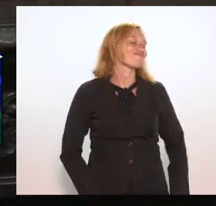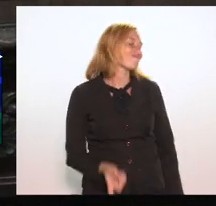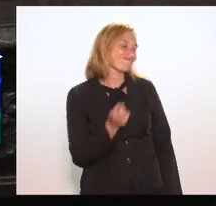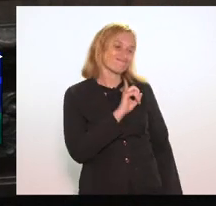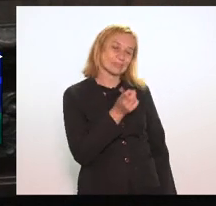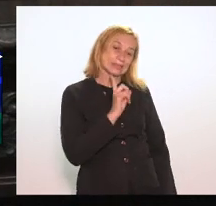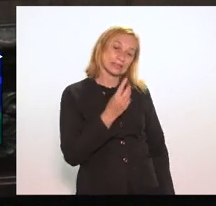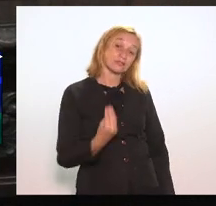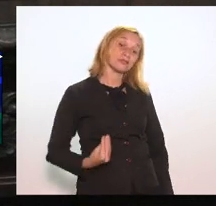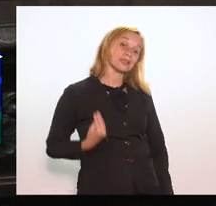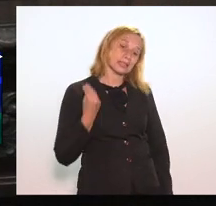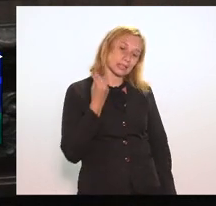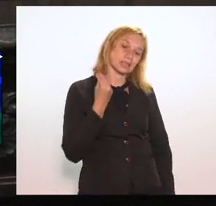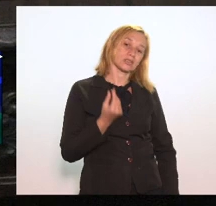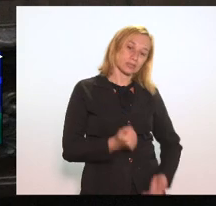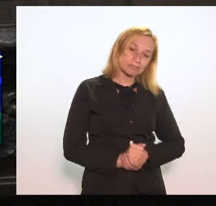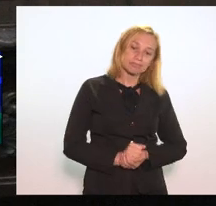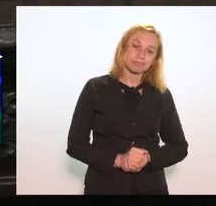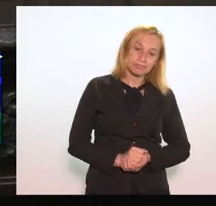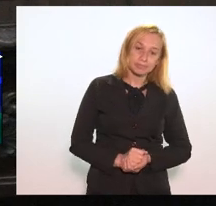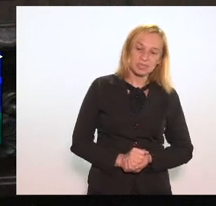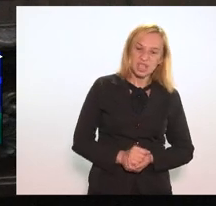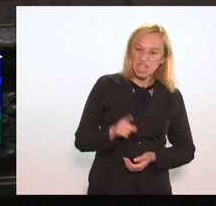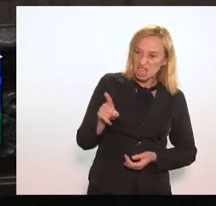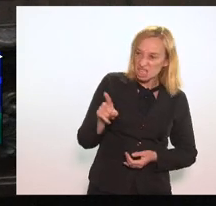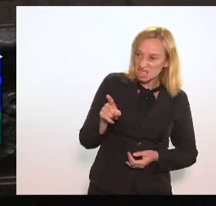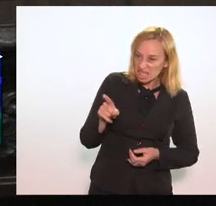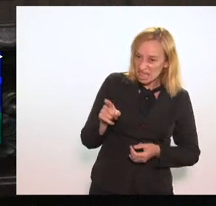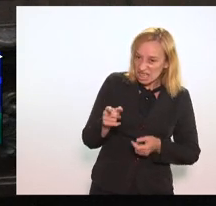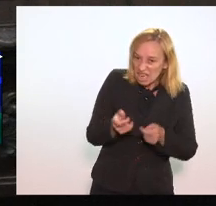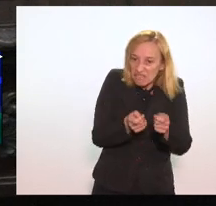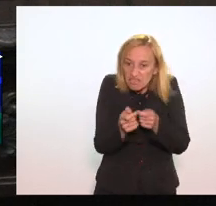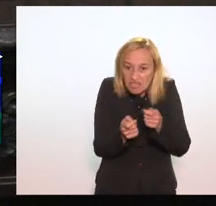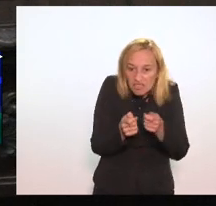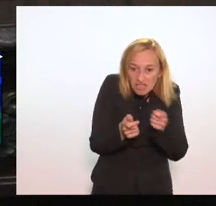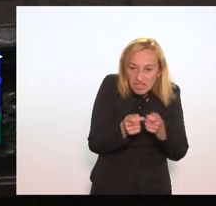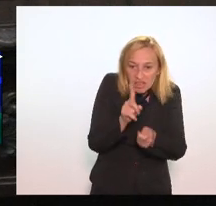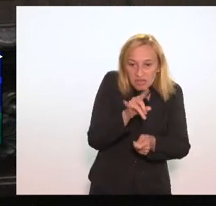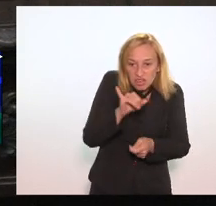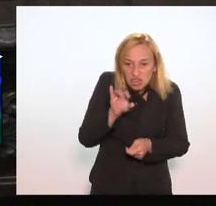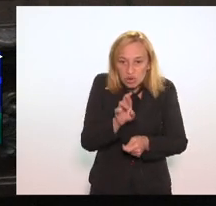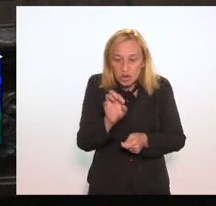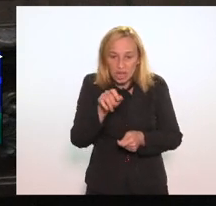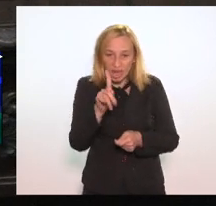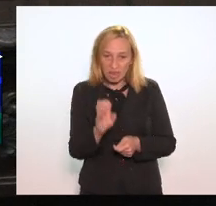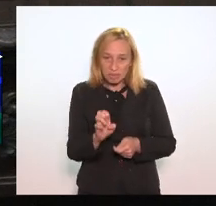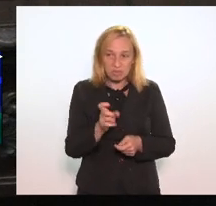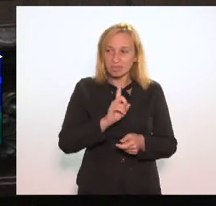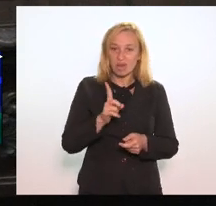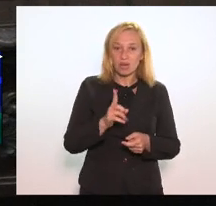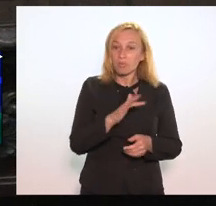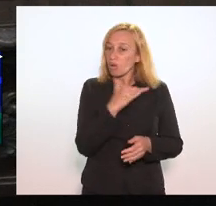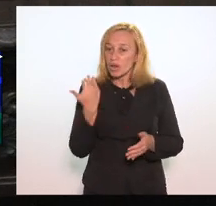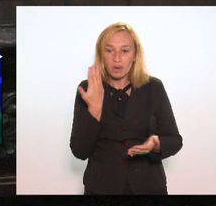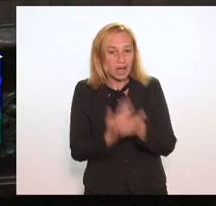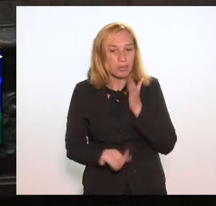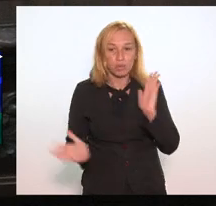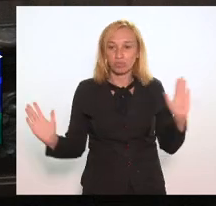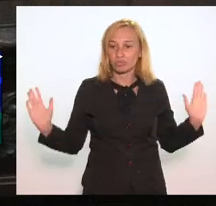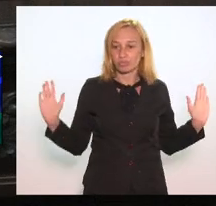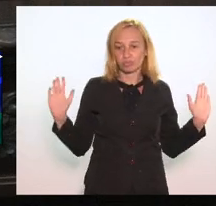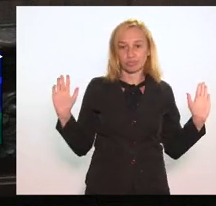são vidas Isso não é um vídeo game que foi não volta mais